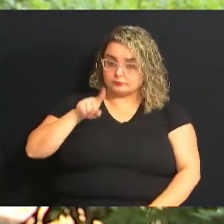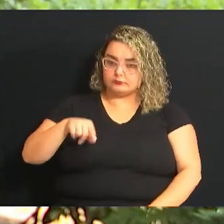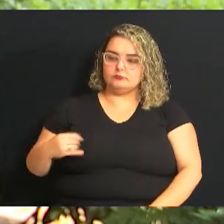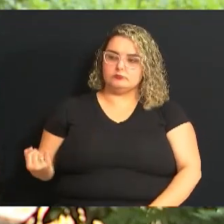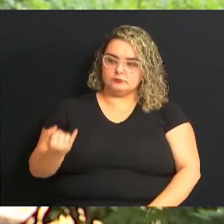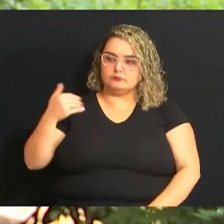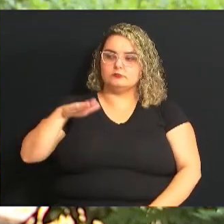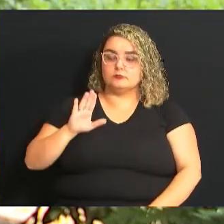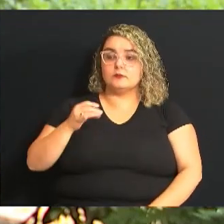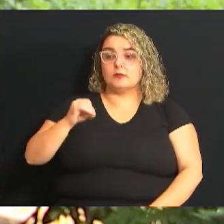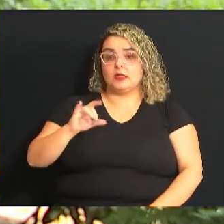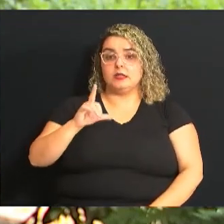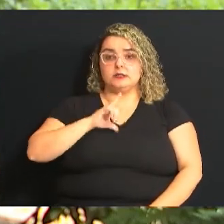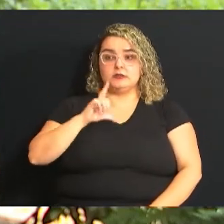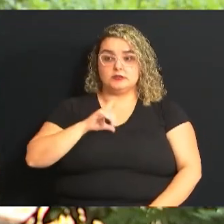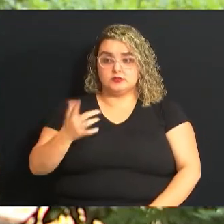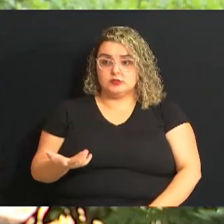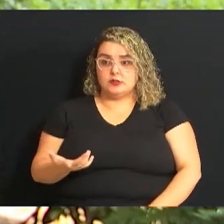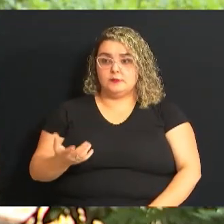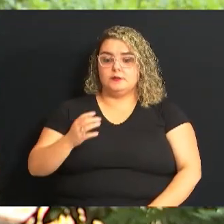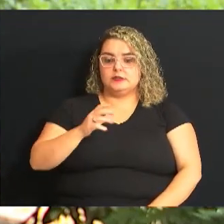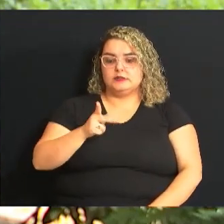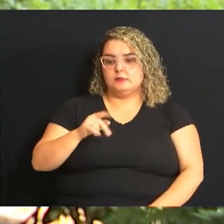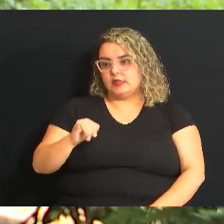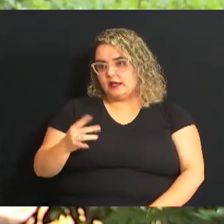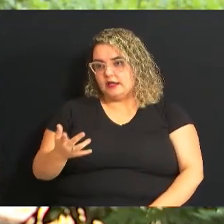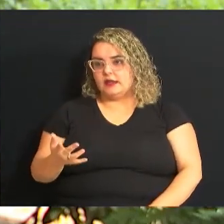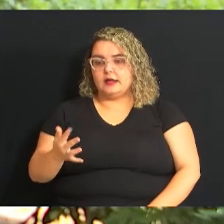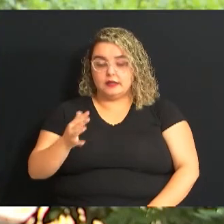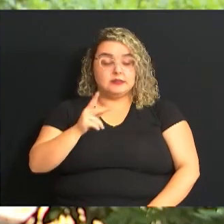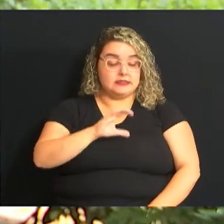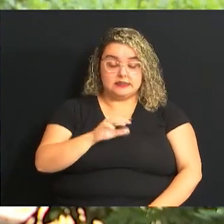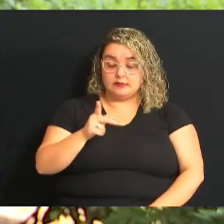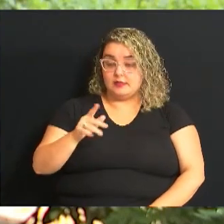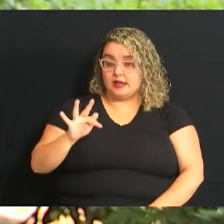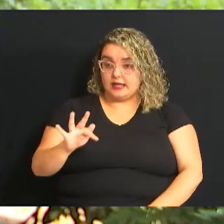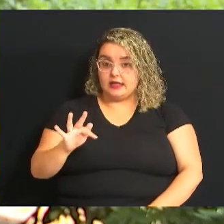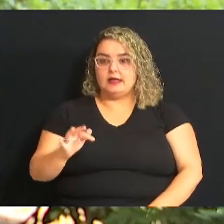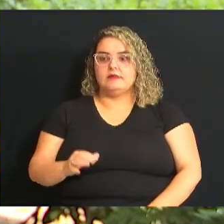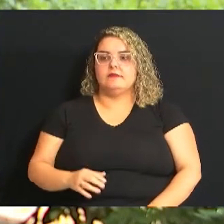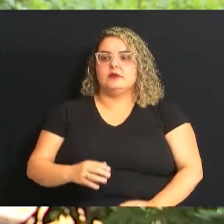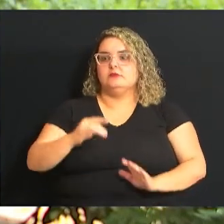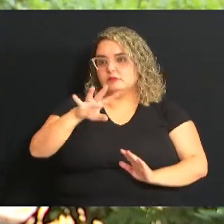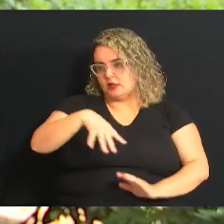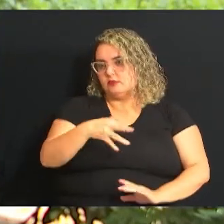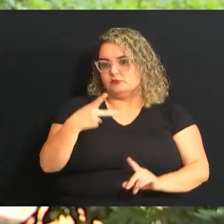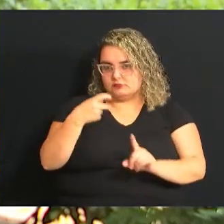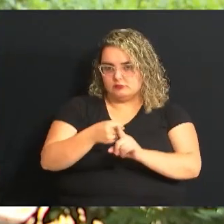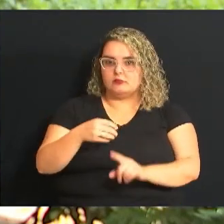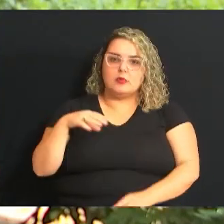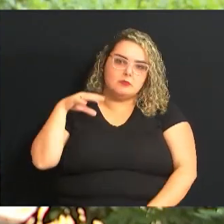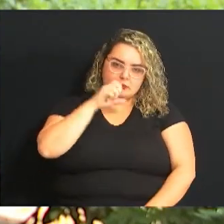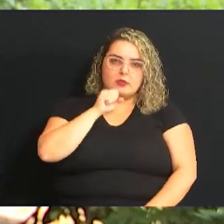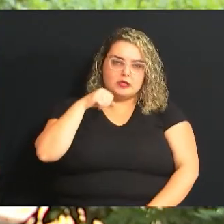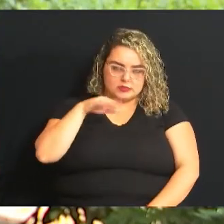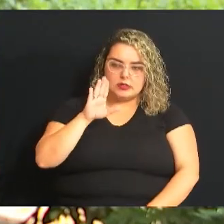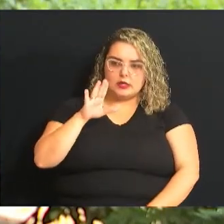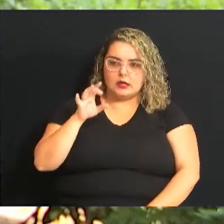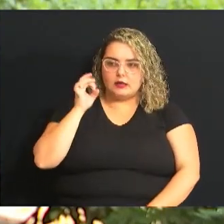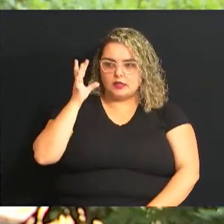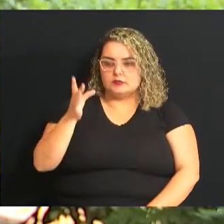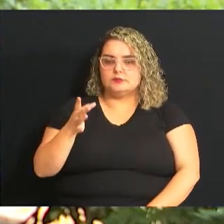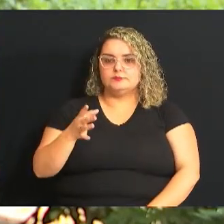Se tiver com CPF, a carteirinha de vacinação, ajuda que o atendimento é mais rápido, mas não há necessidade.